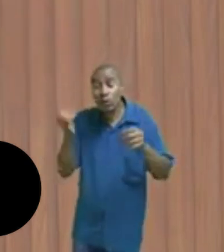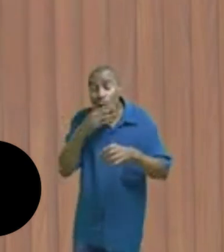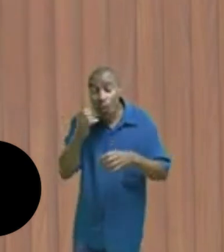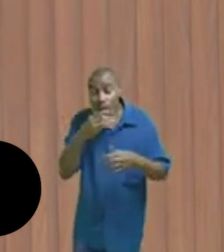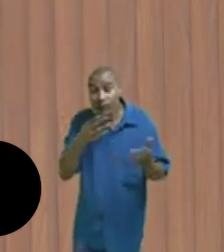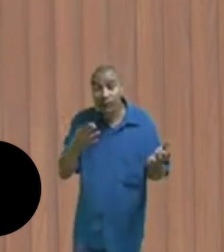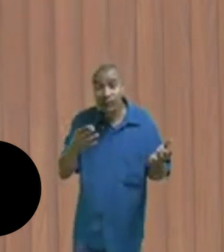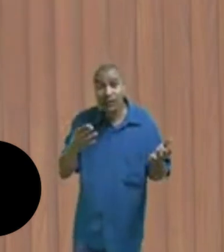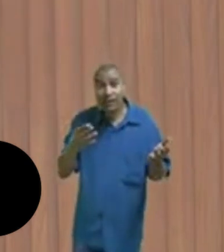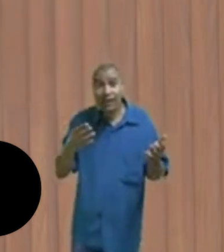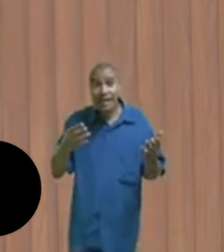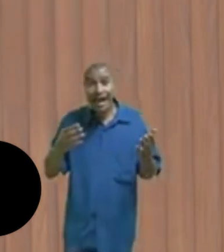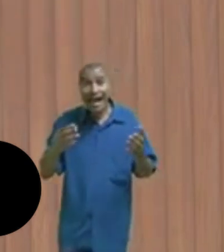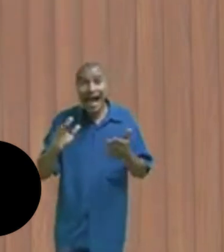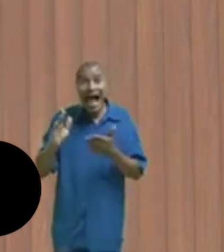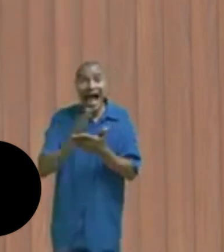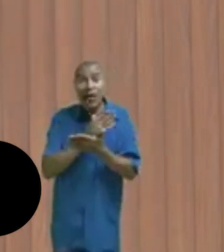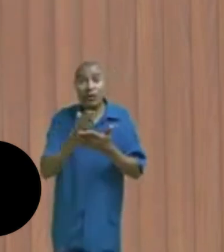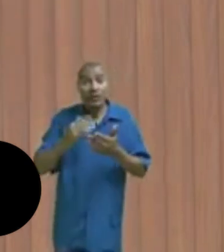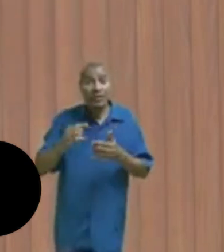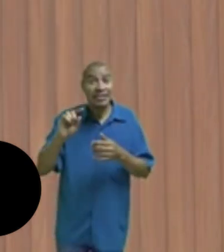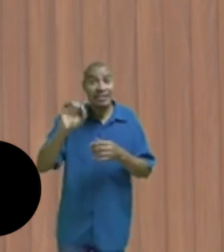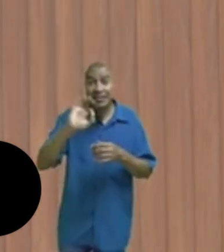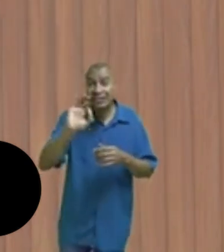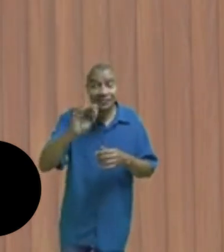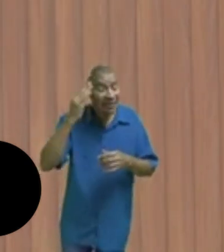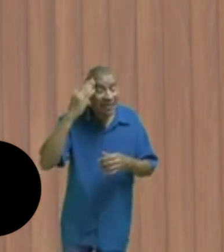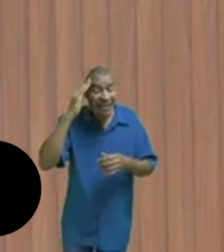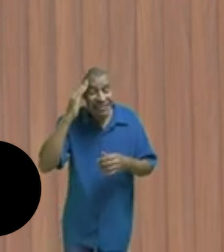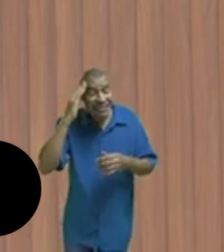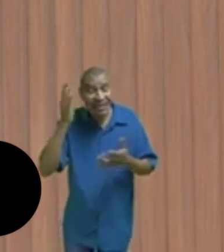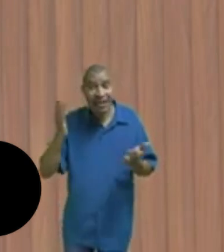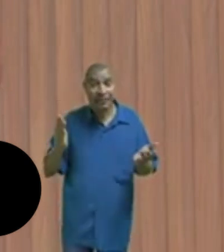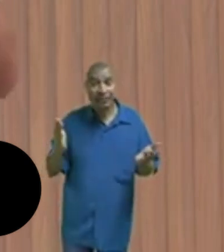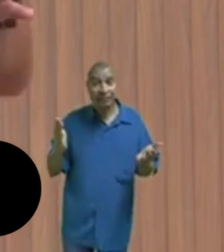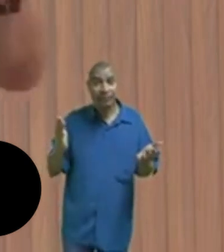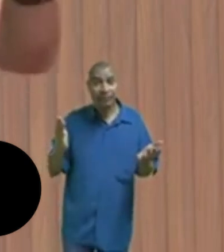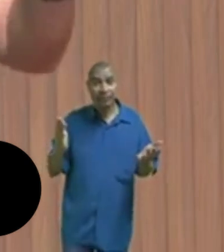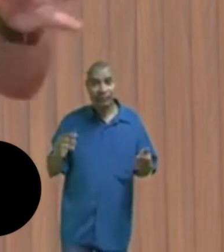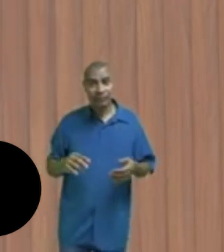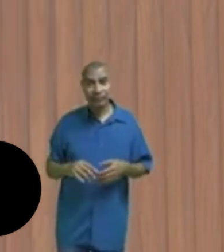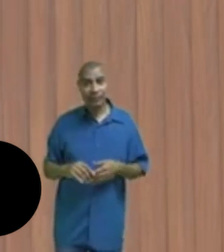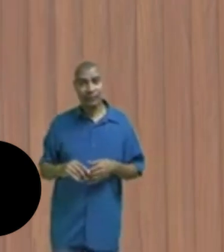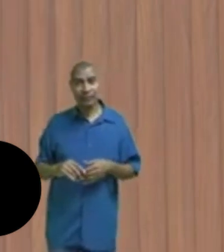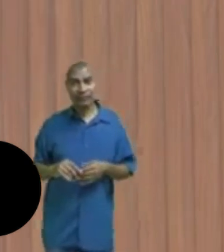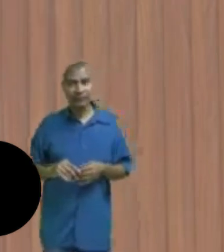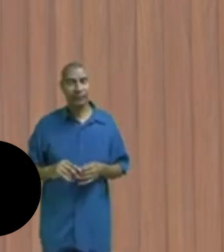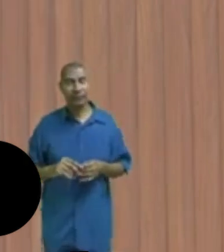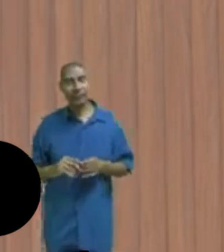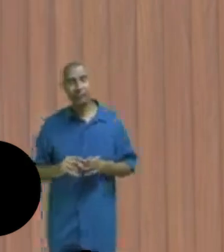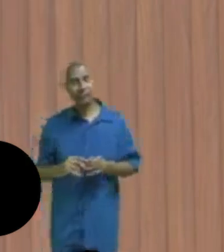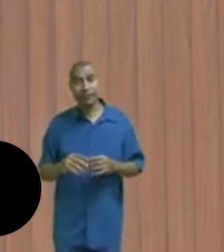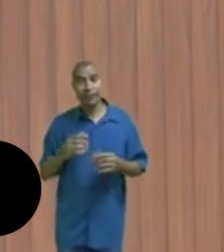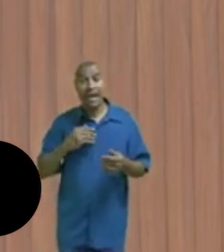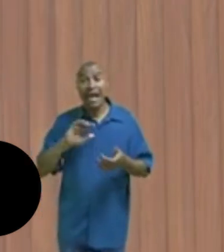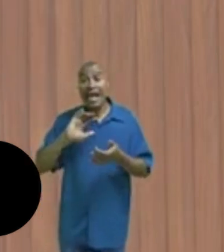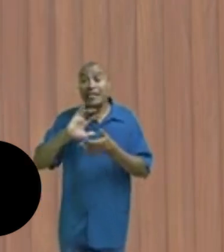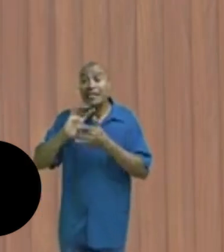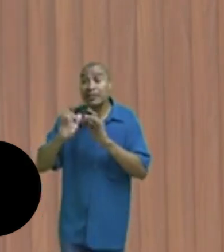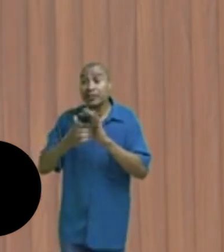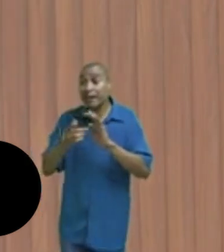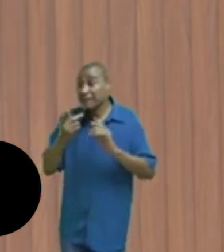humano, para além da obediência, para além do mérito ou do merecimento de cada um. Ele diz